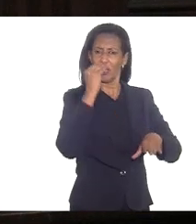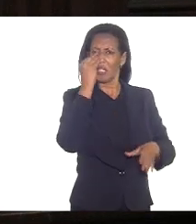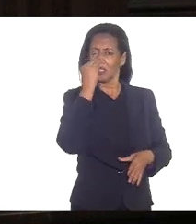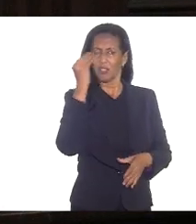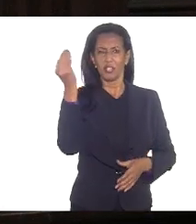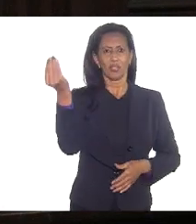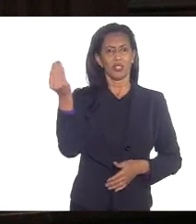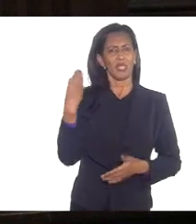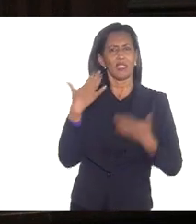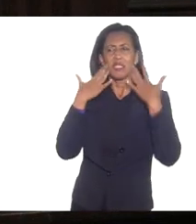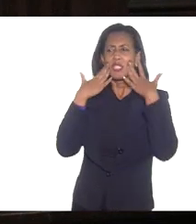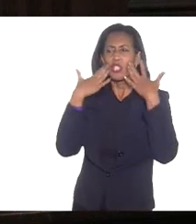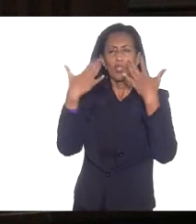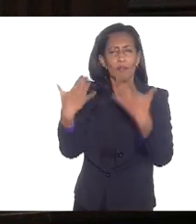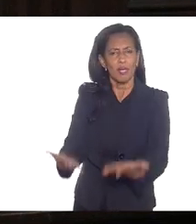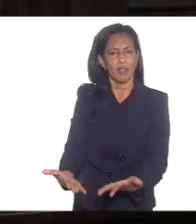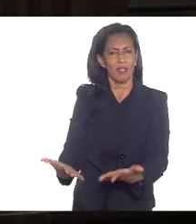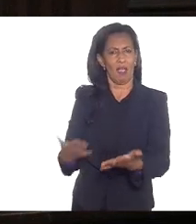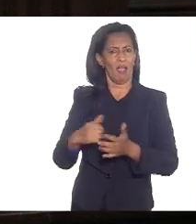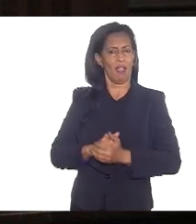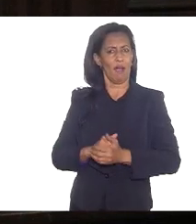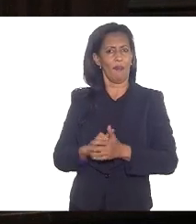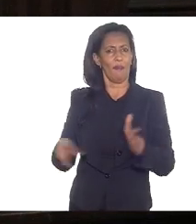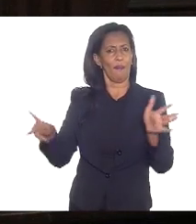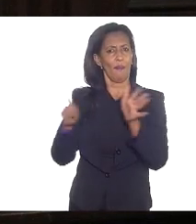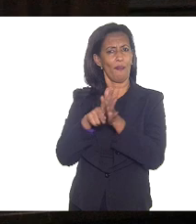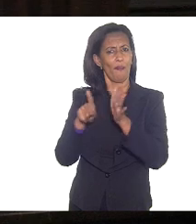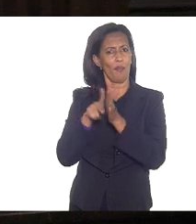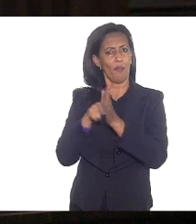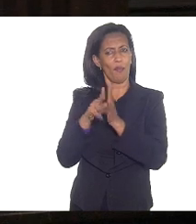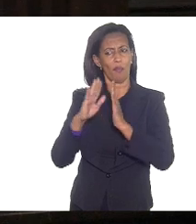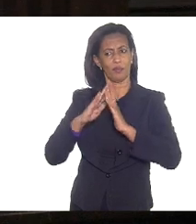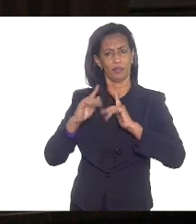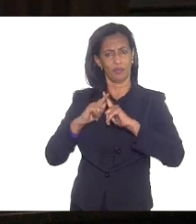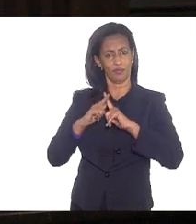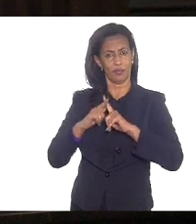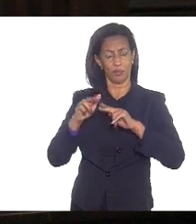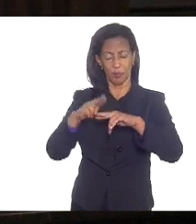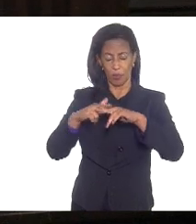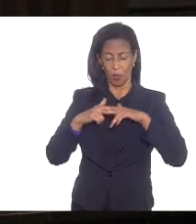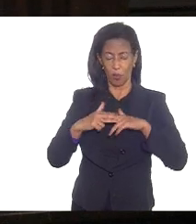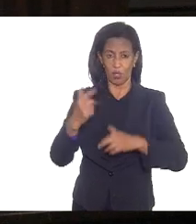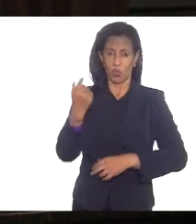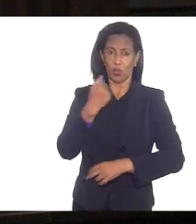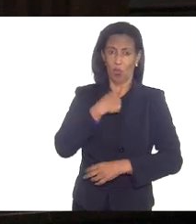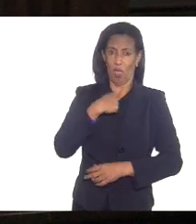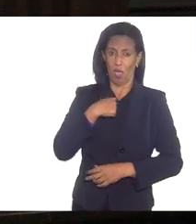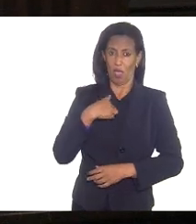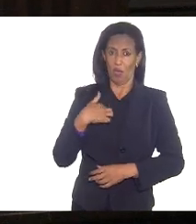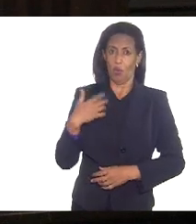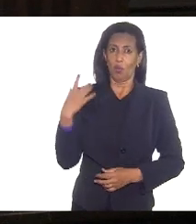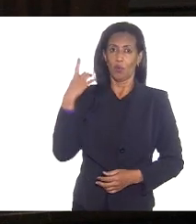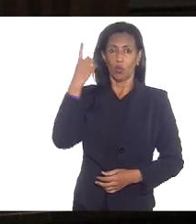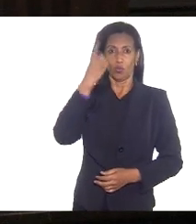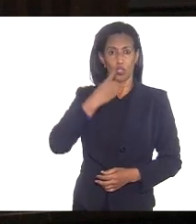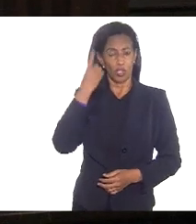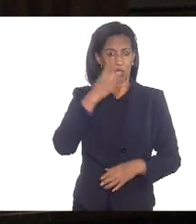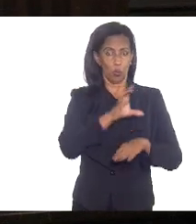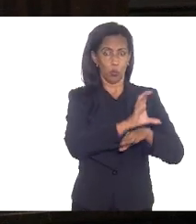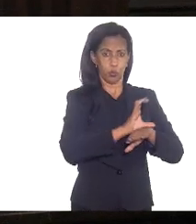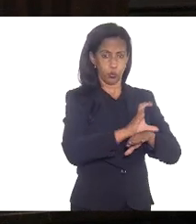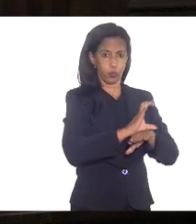expressar-se livremente em matéria religiosa. Por isso, valho-me eu de meu direito constitucional